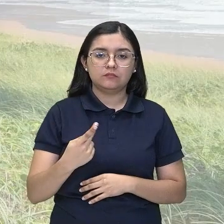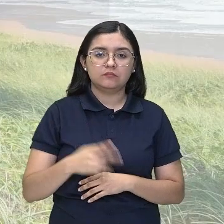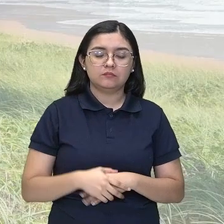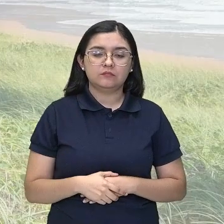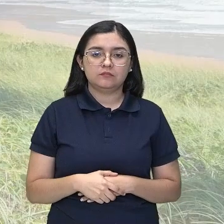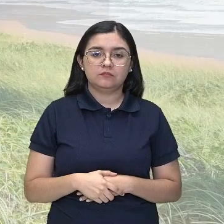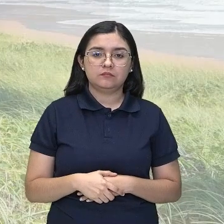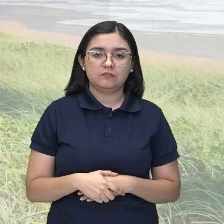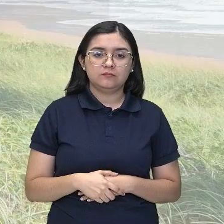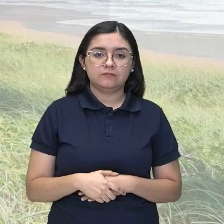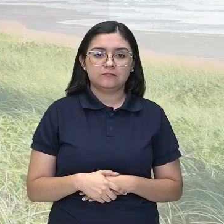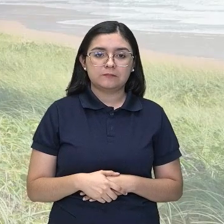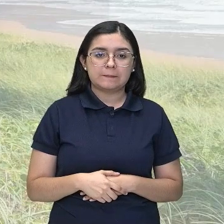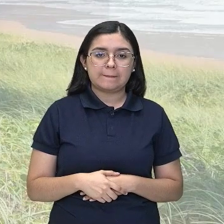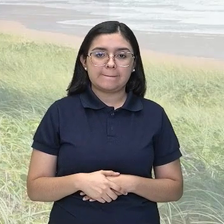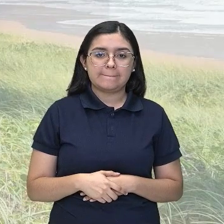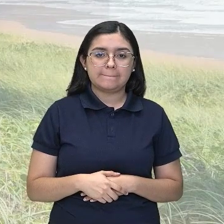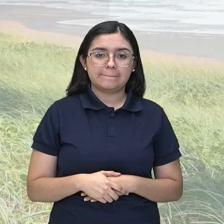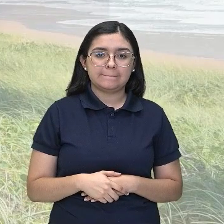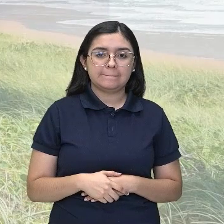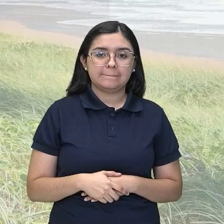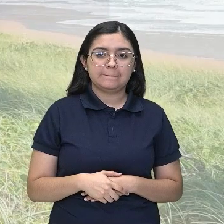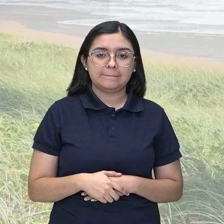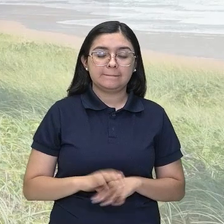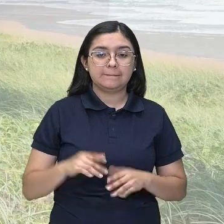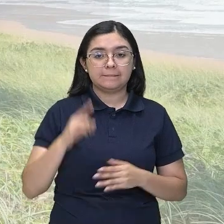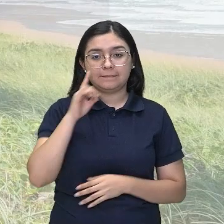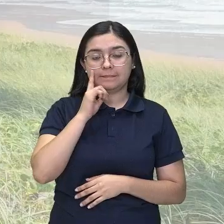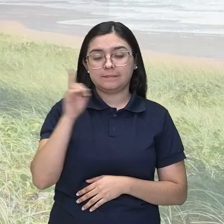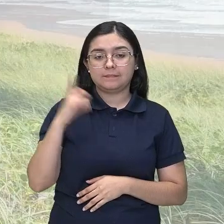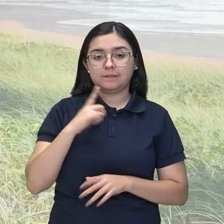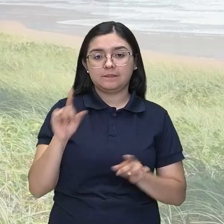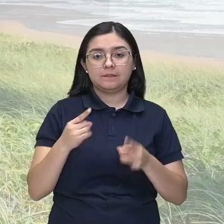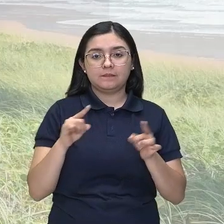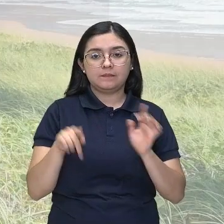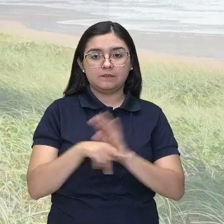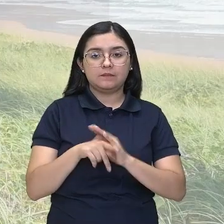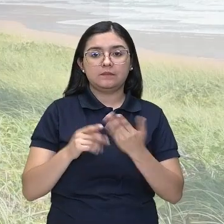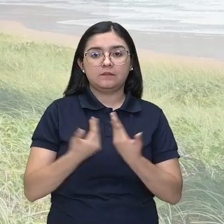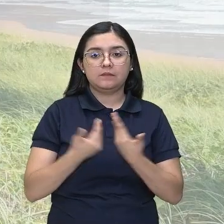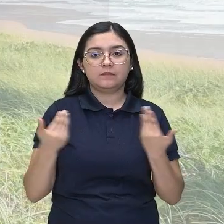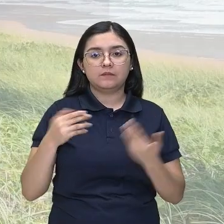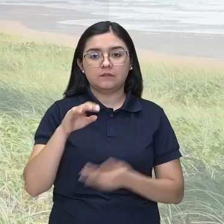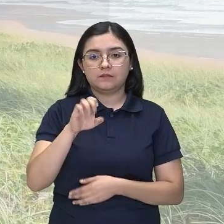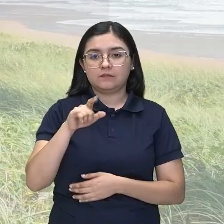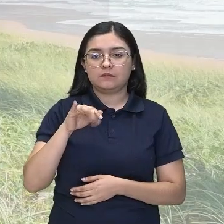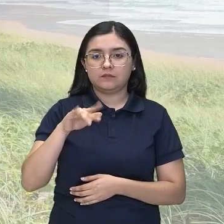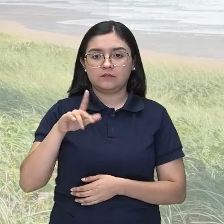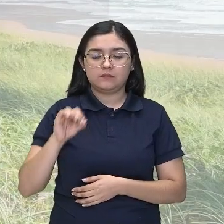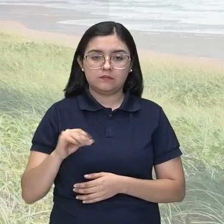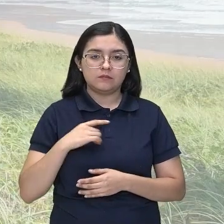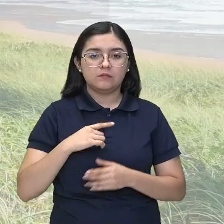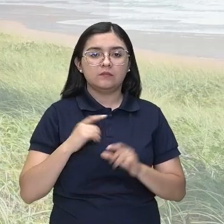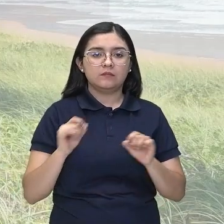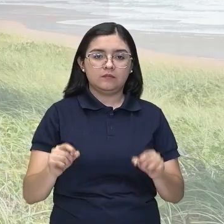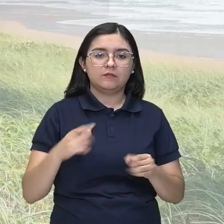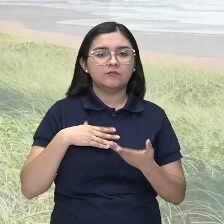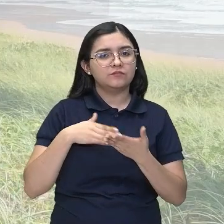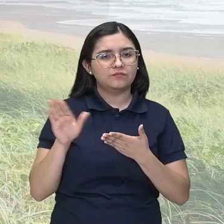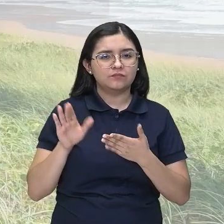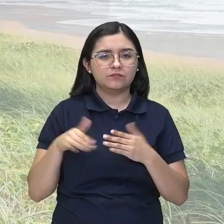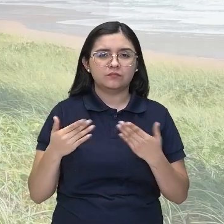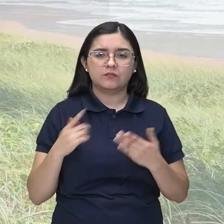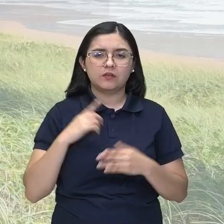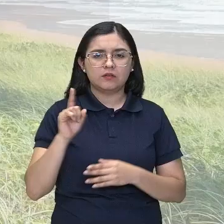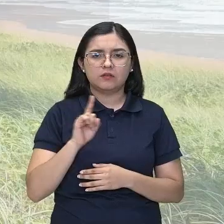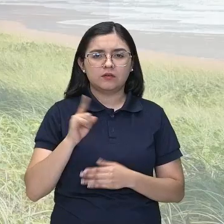Perfeito? Então a gente tem aí a Canção do Exílio. O exílio tem essa ideia de ser expulso da pátria. Gonçalves Dias não